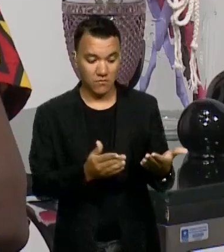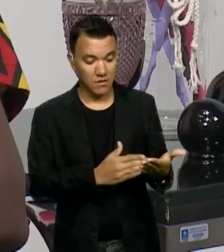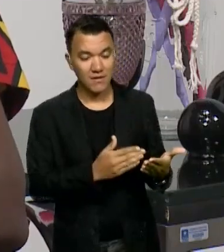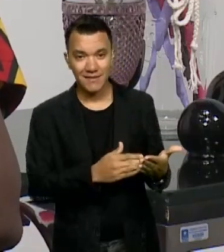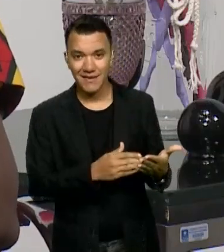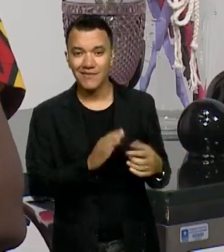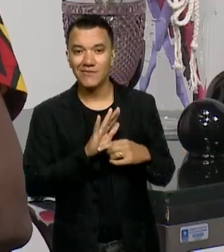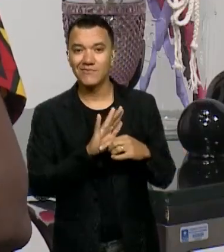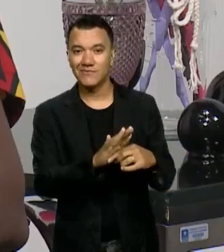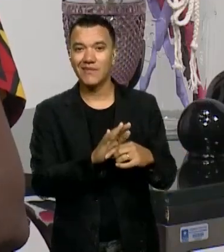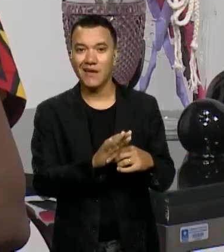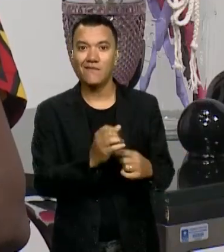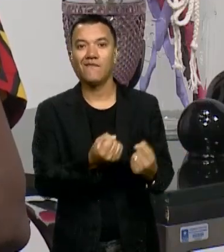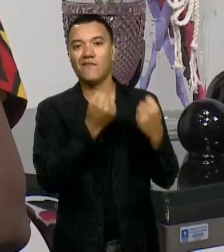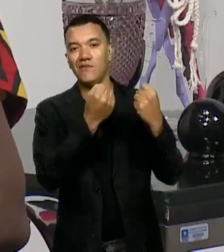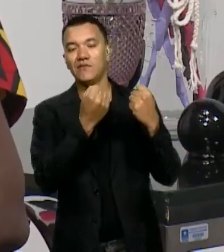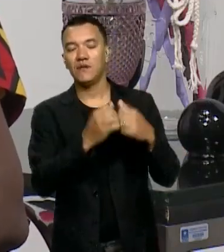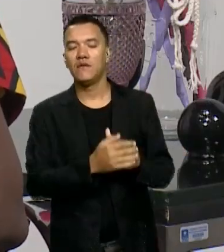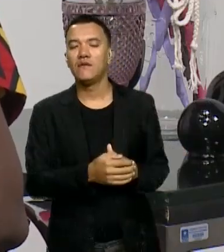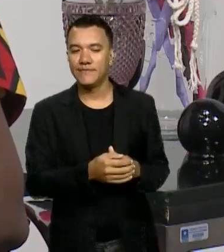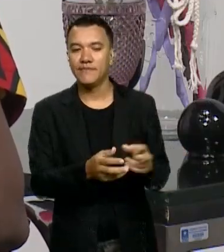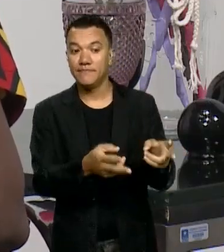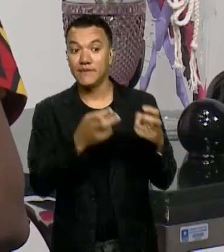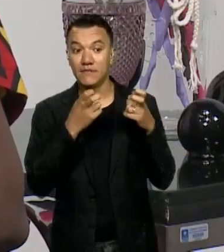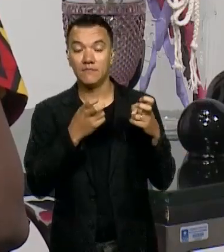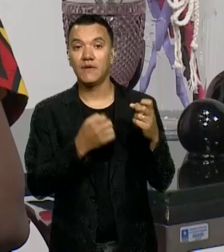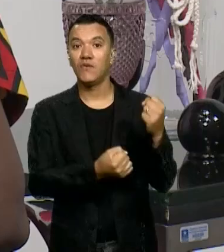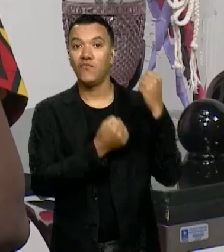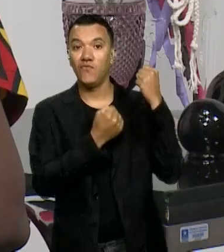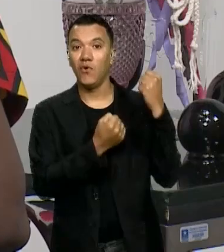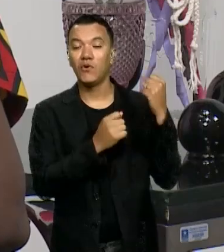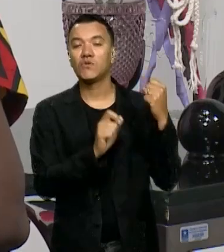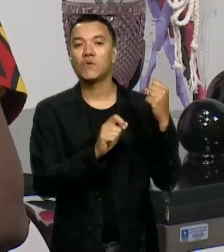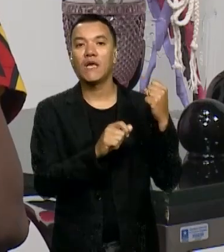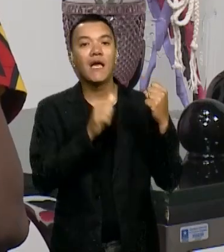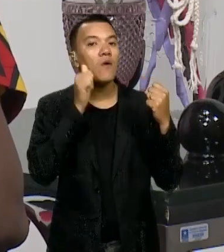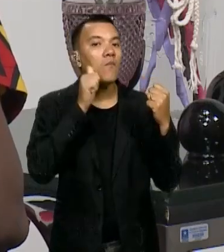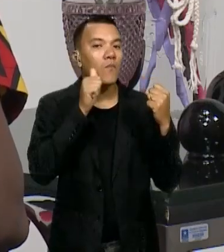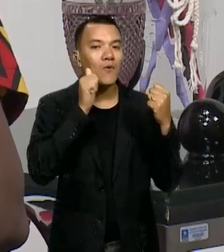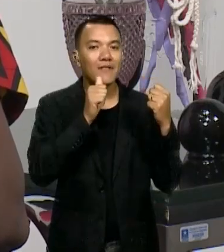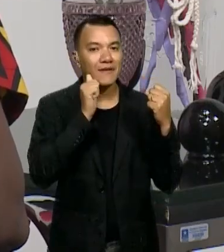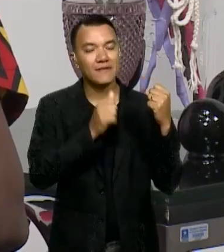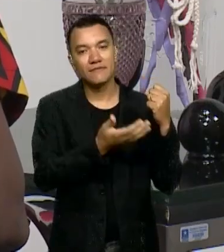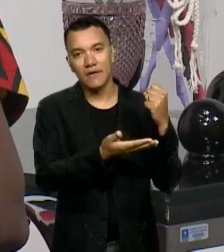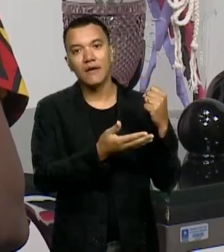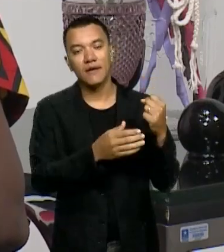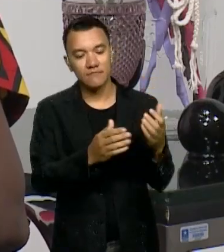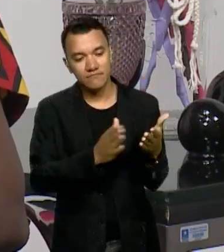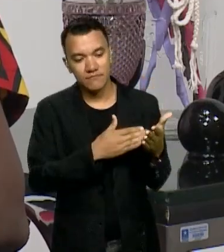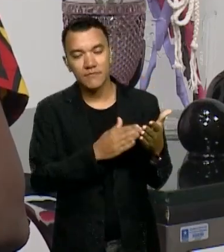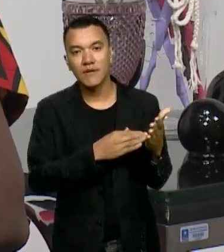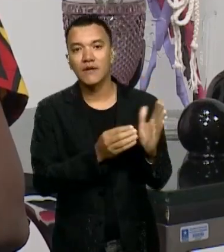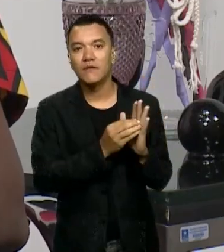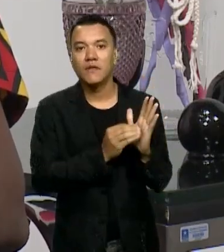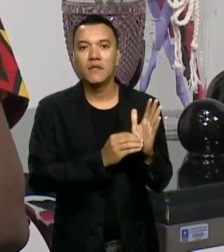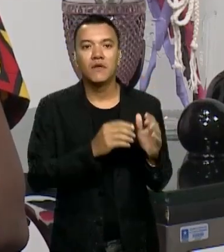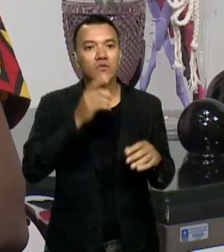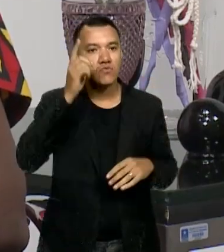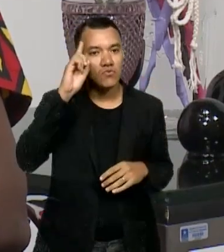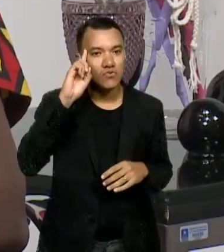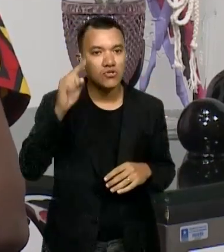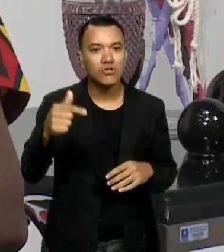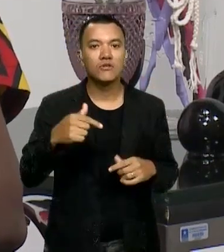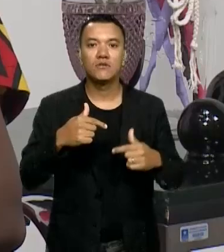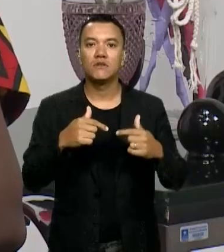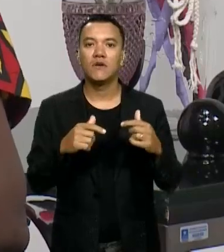fortalecer. E você pode perceber muito forte as mulheres que estão no dia a dia aqui